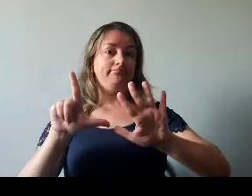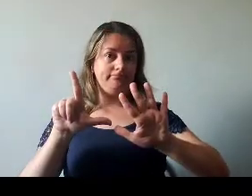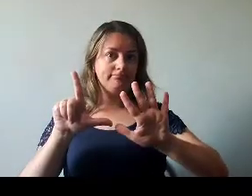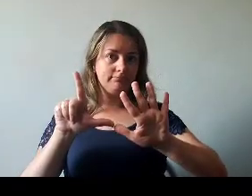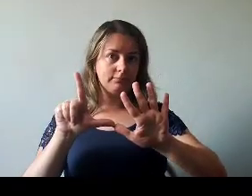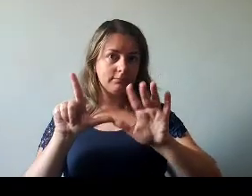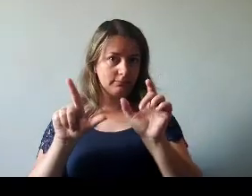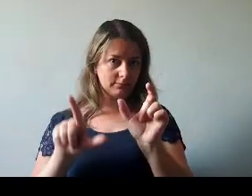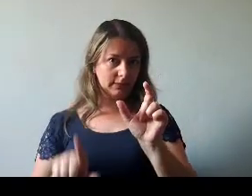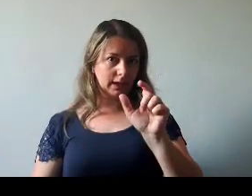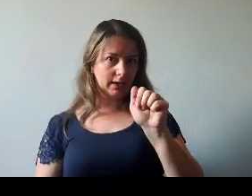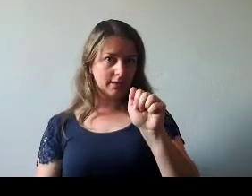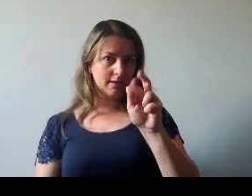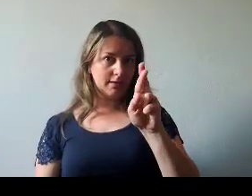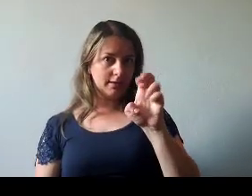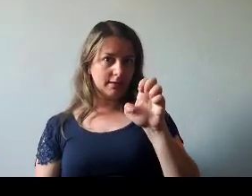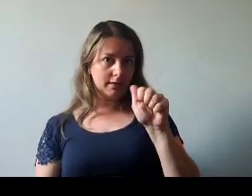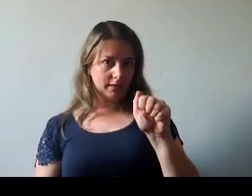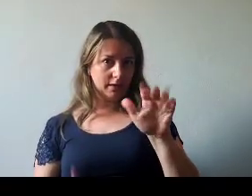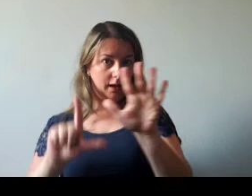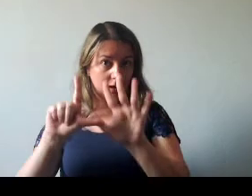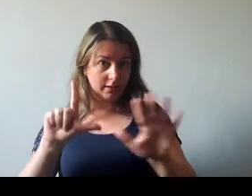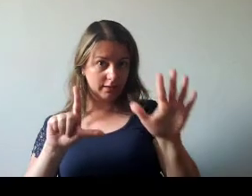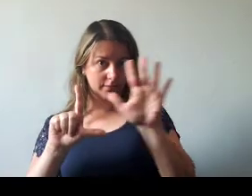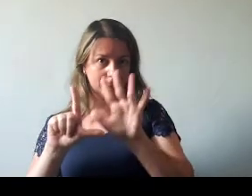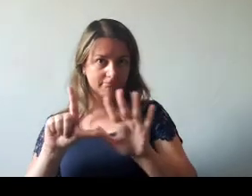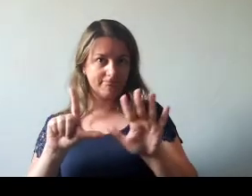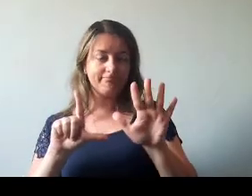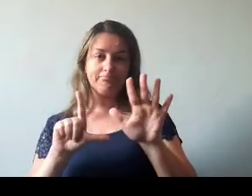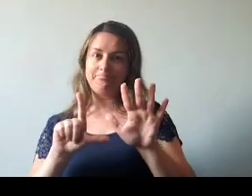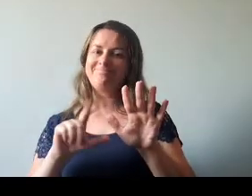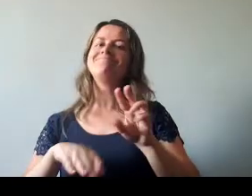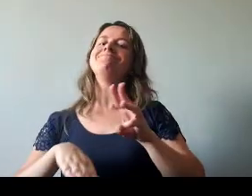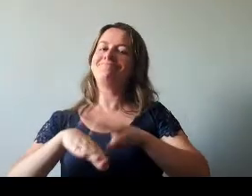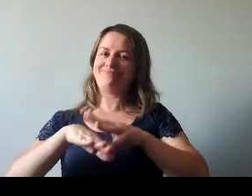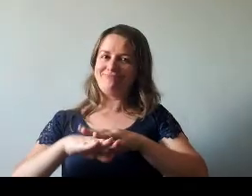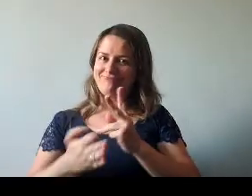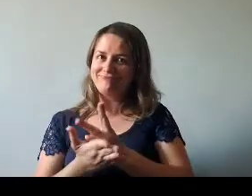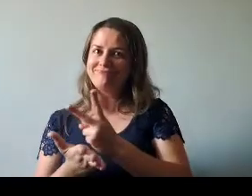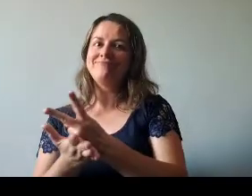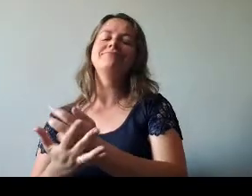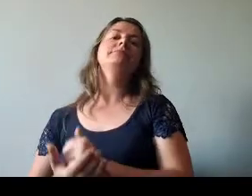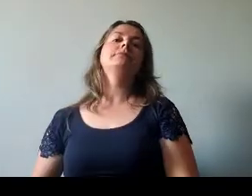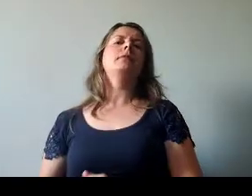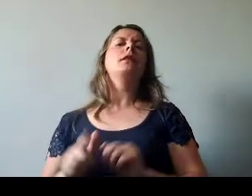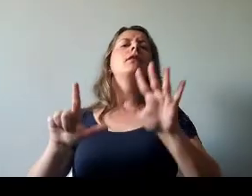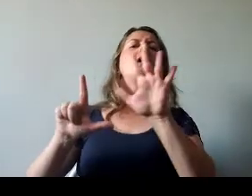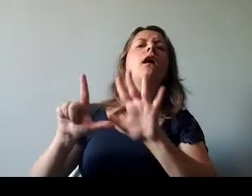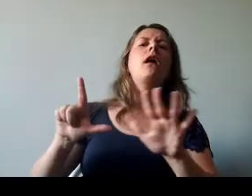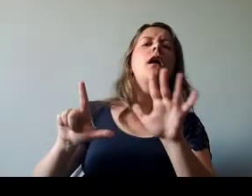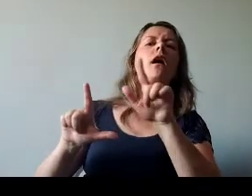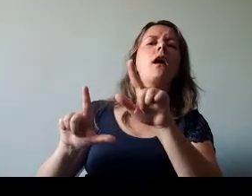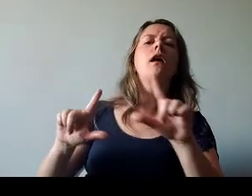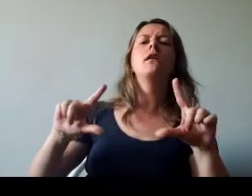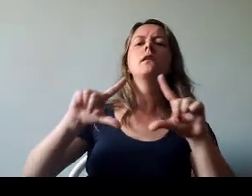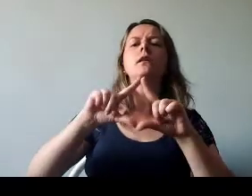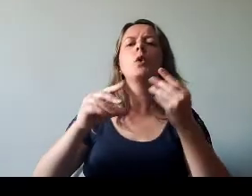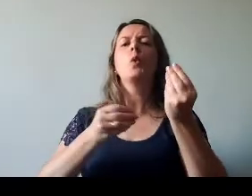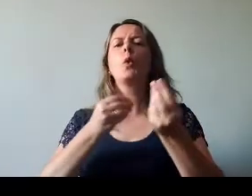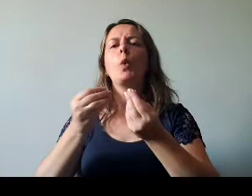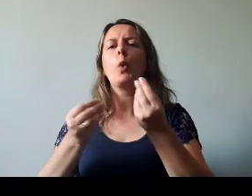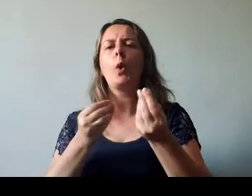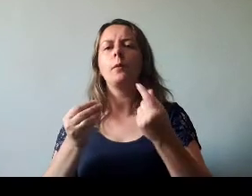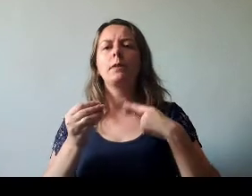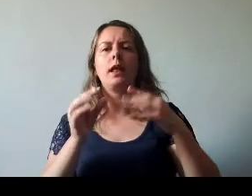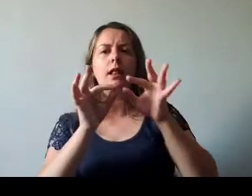Mais uma coisinha matemática, né? A área da figura, que é formada entre a linha